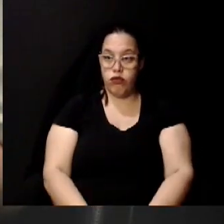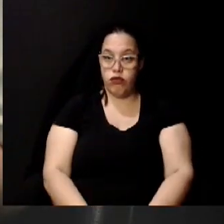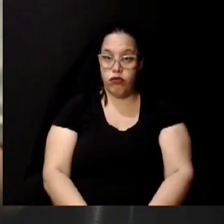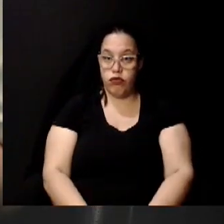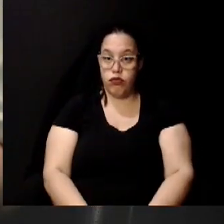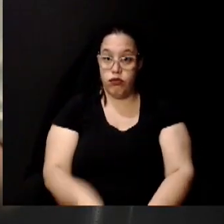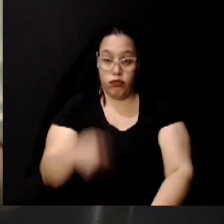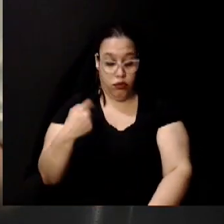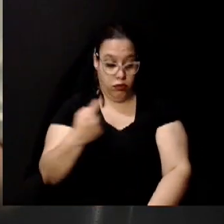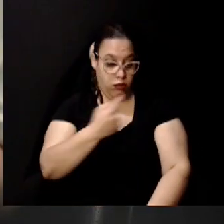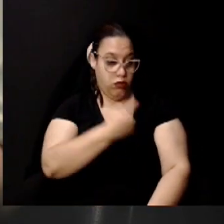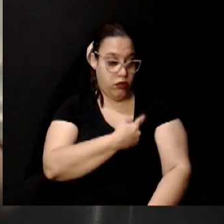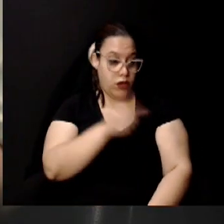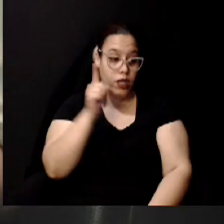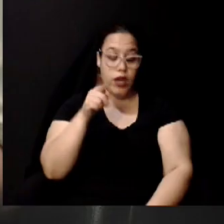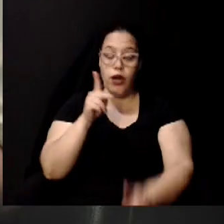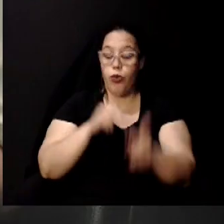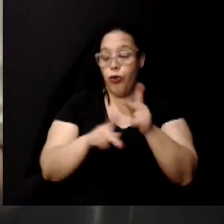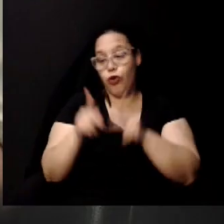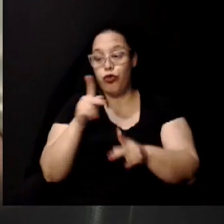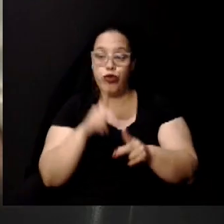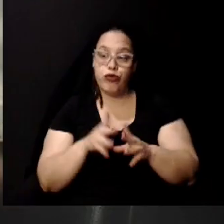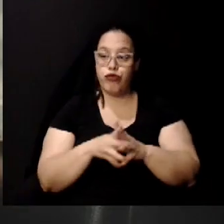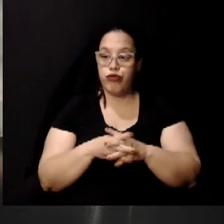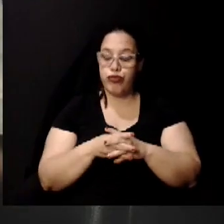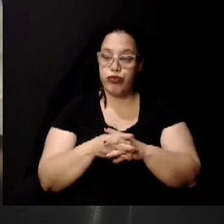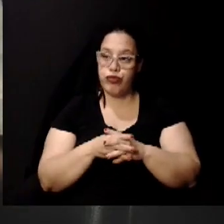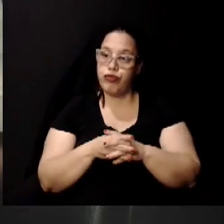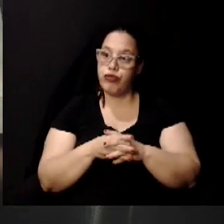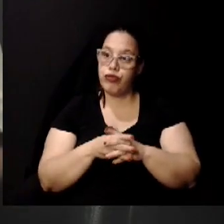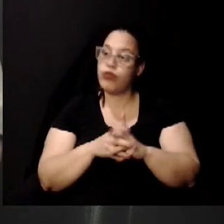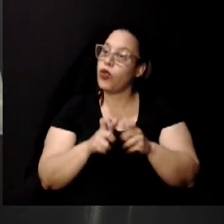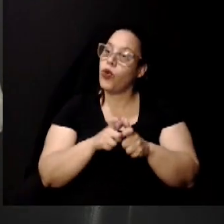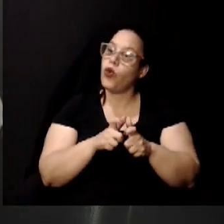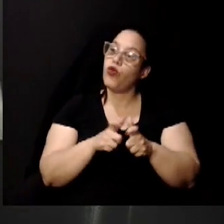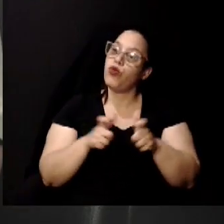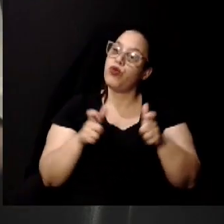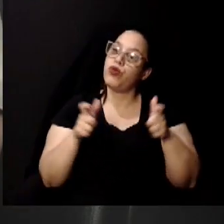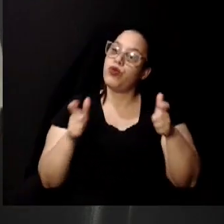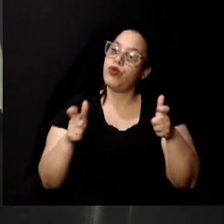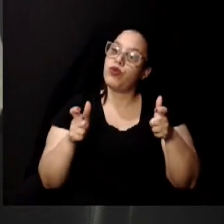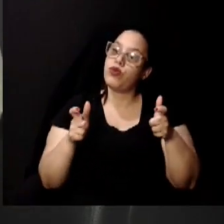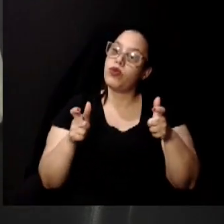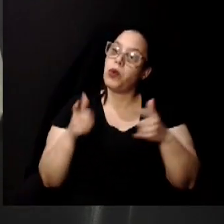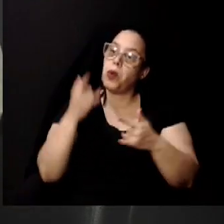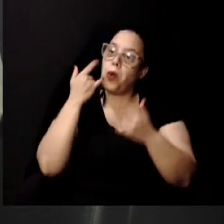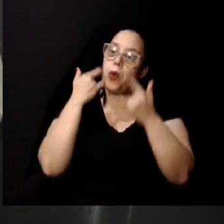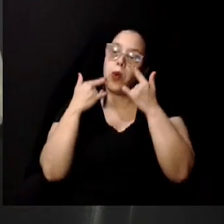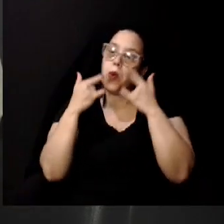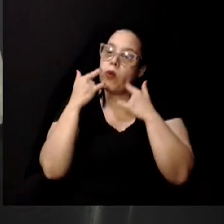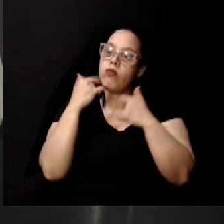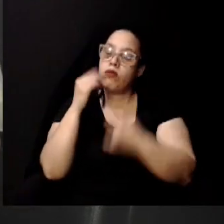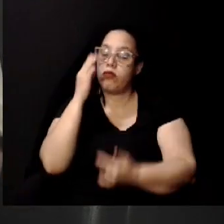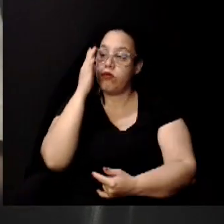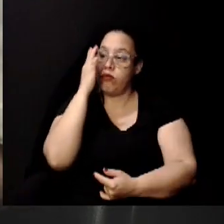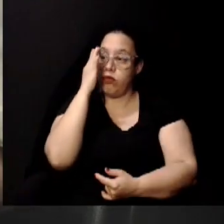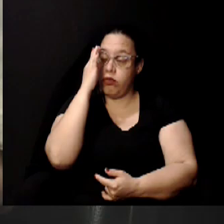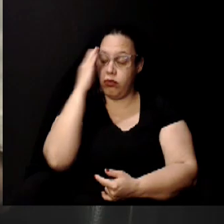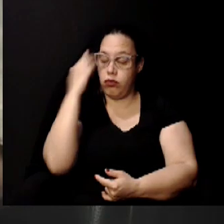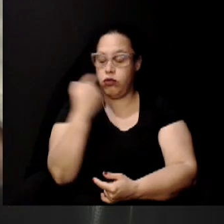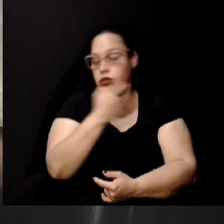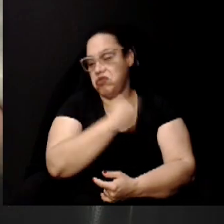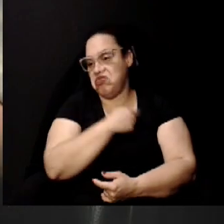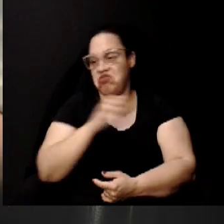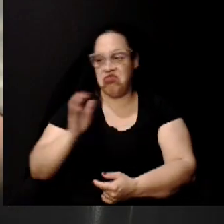é o povo. E o que esses grandes conglomerados estão interessados? Nas nossas riquezas